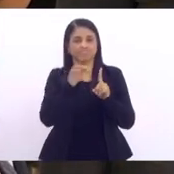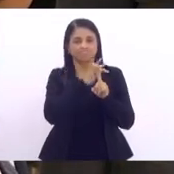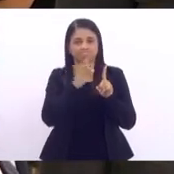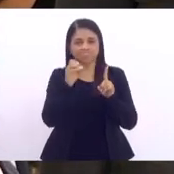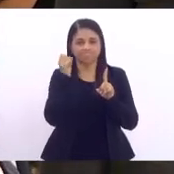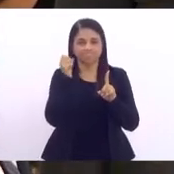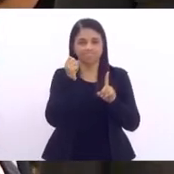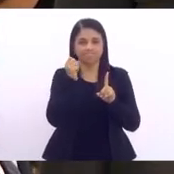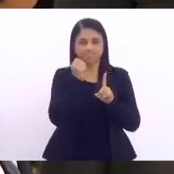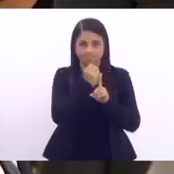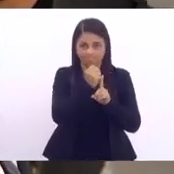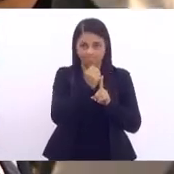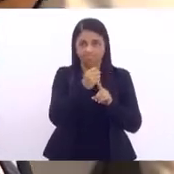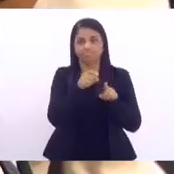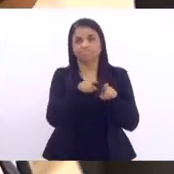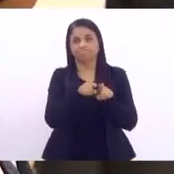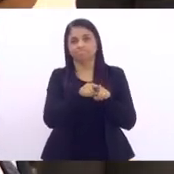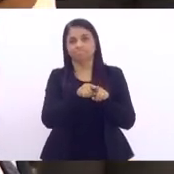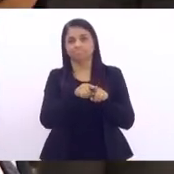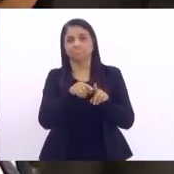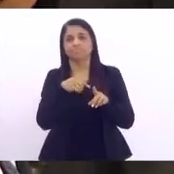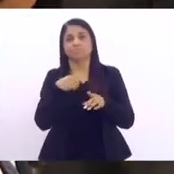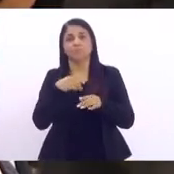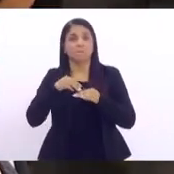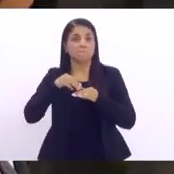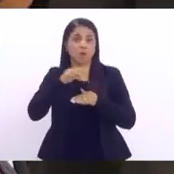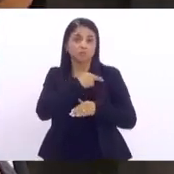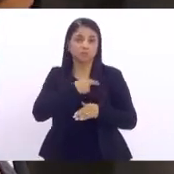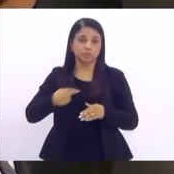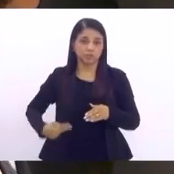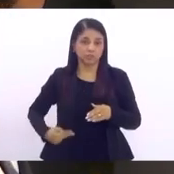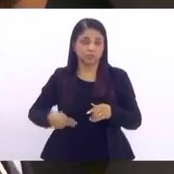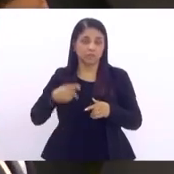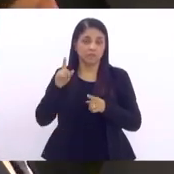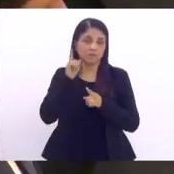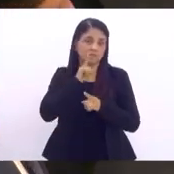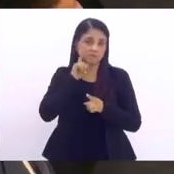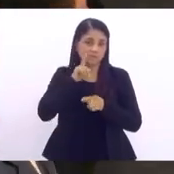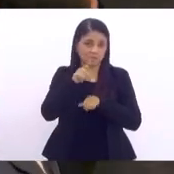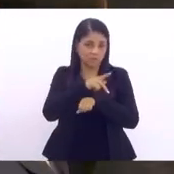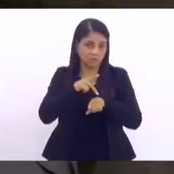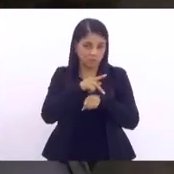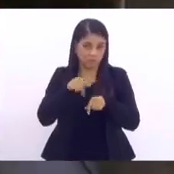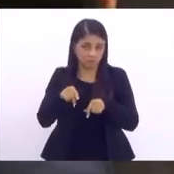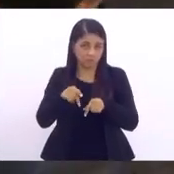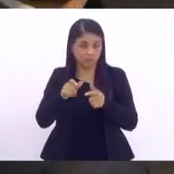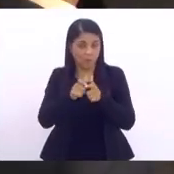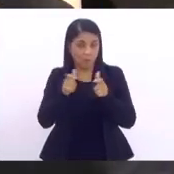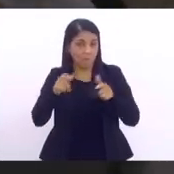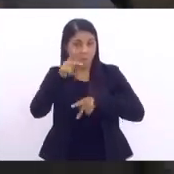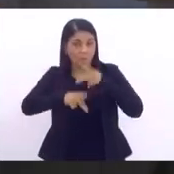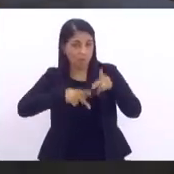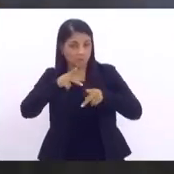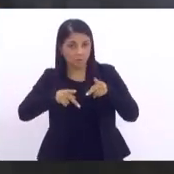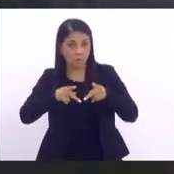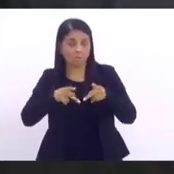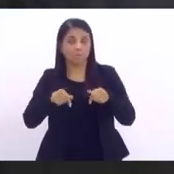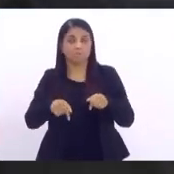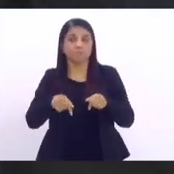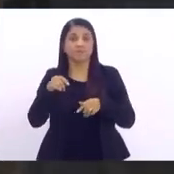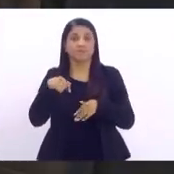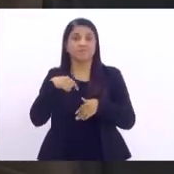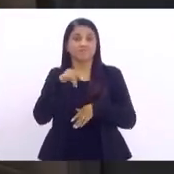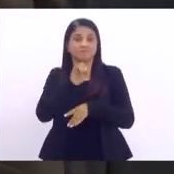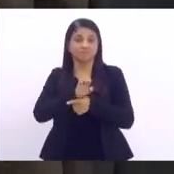do que Estados Unidos, que tem uma população gigante. Então, no Rio de Janeiro, temos reflexo disso, com